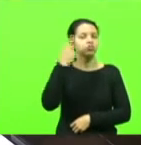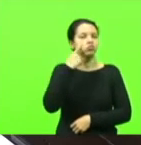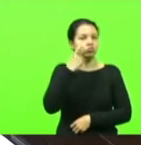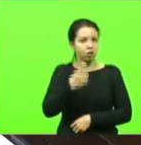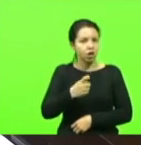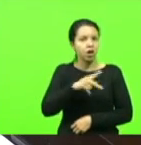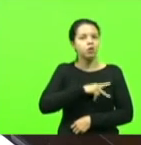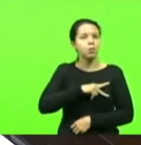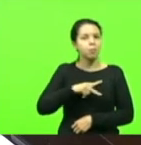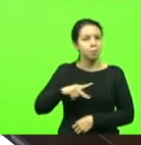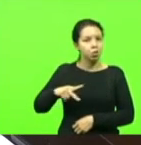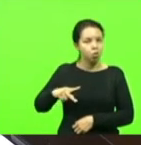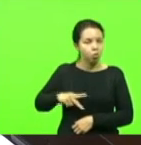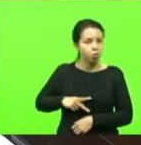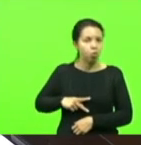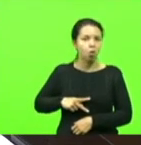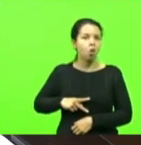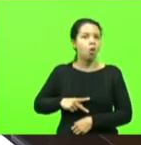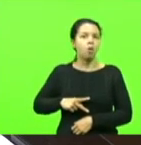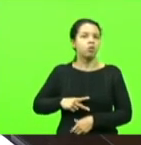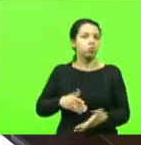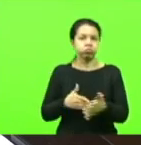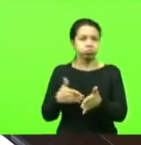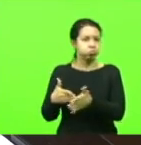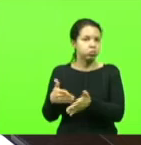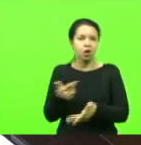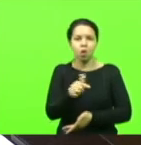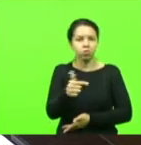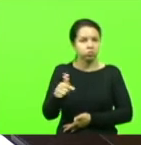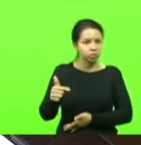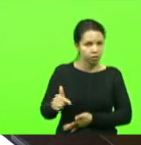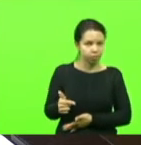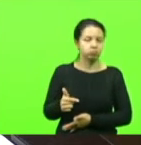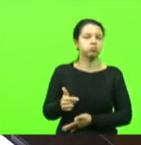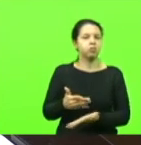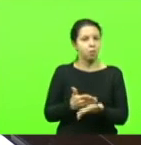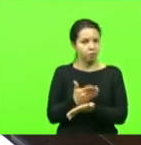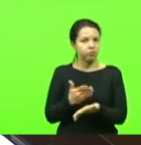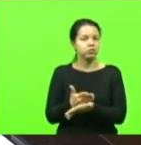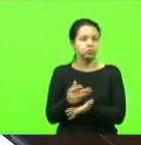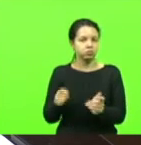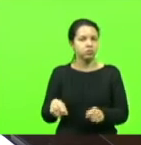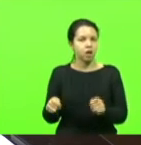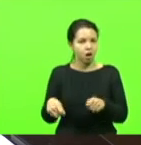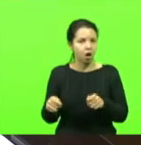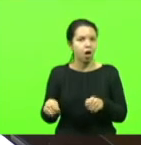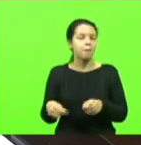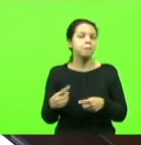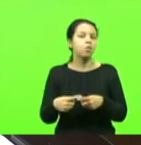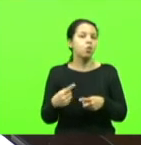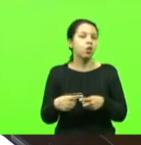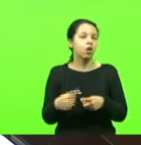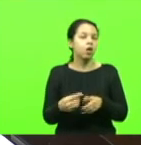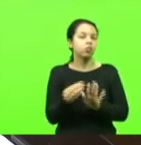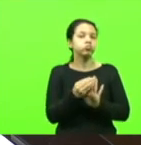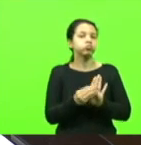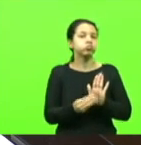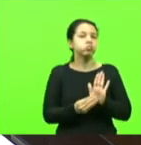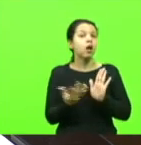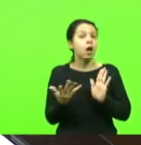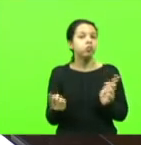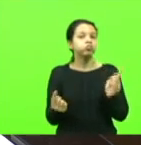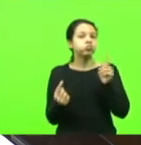público e não havendo portanto nenhum homem se a sua aprovação visto que a medida Legislativa Visa instituir Norma